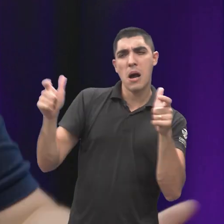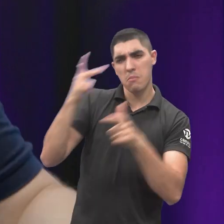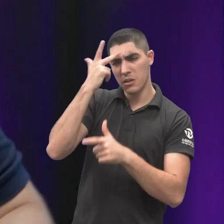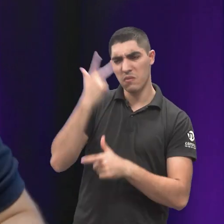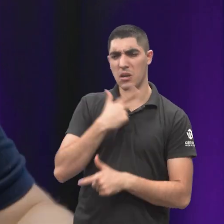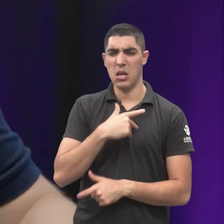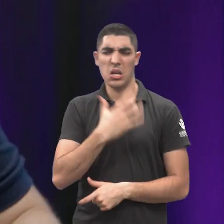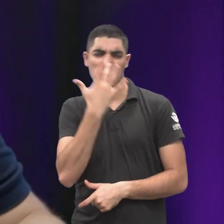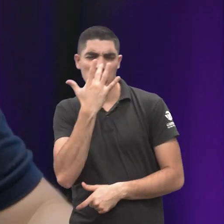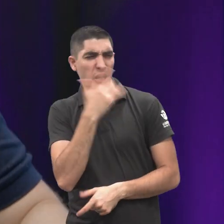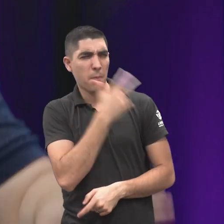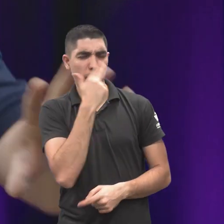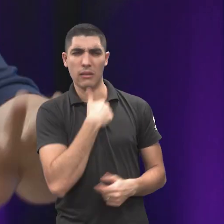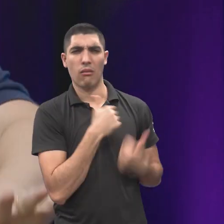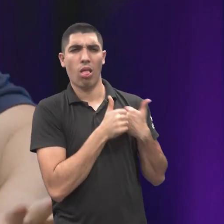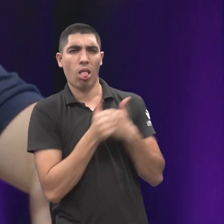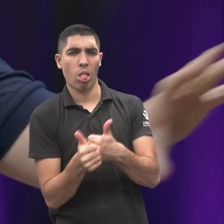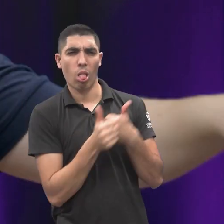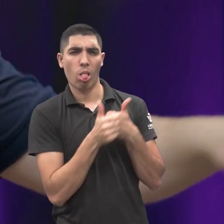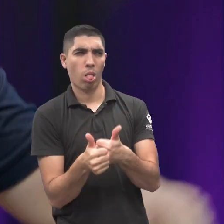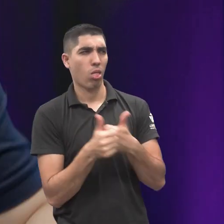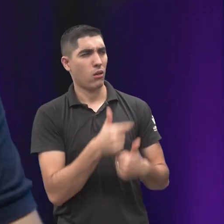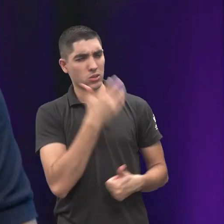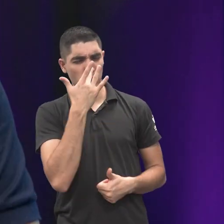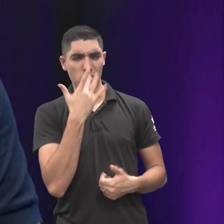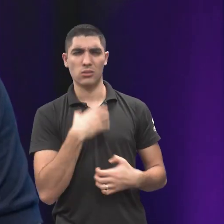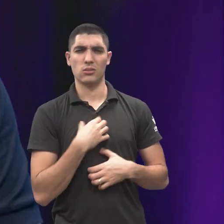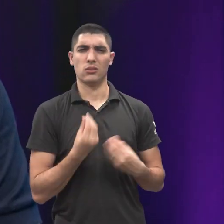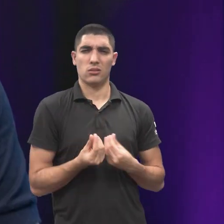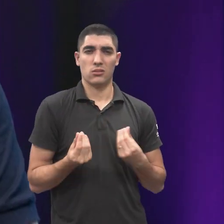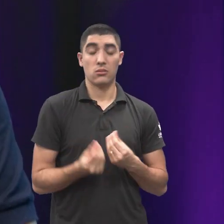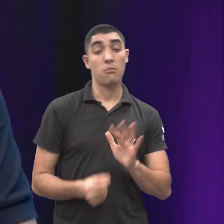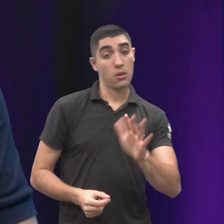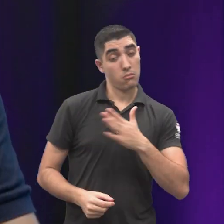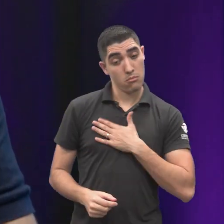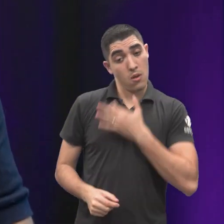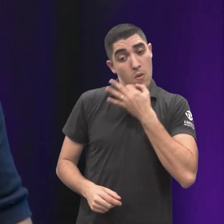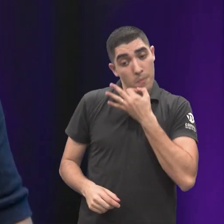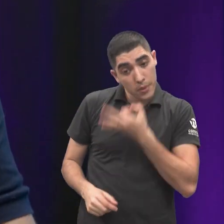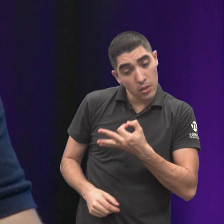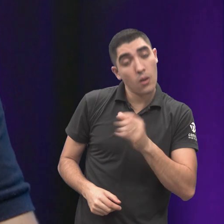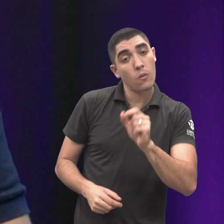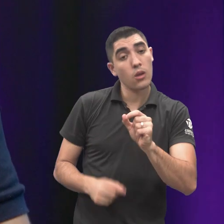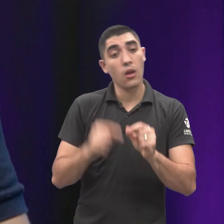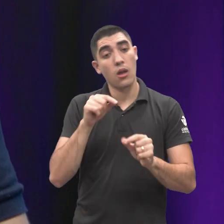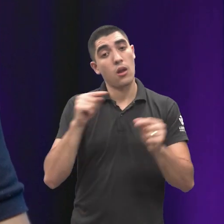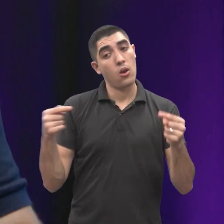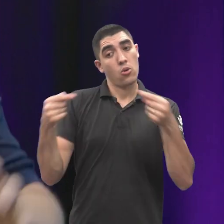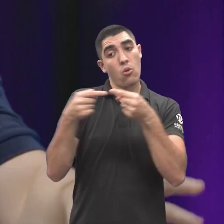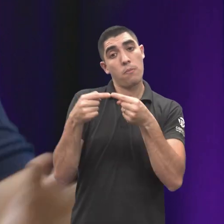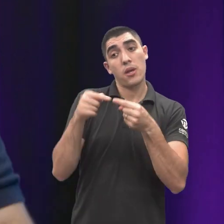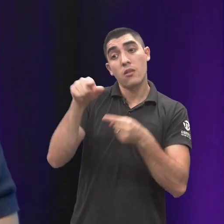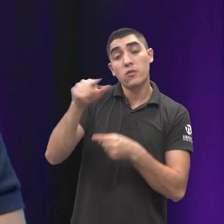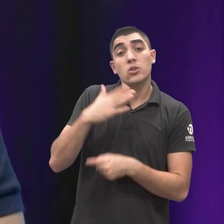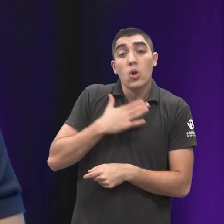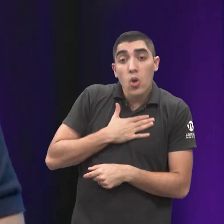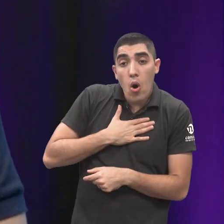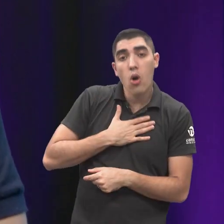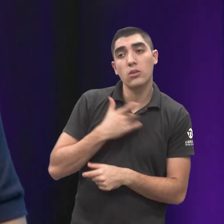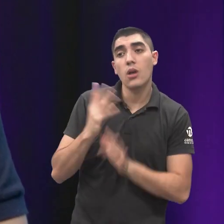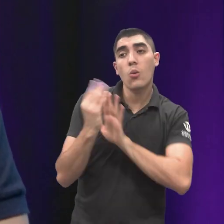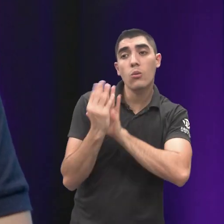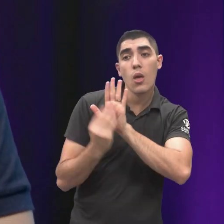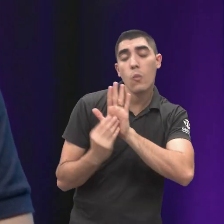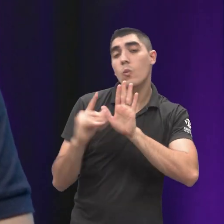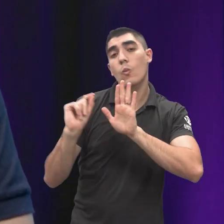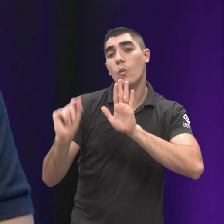mas está me perseguindo o tempo inteiro, seja anúncio ou seja uma série ali, eu vejo que isso está personalizando o conteúdo que você